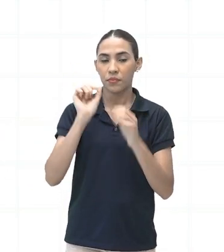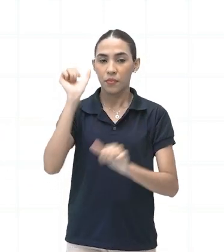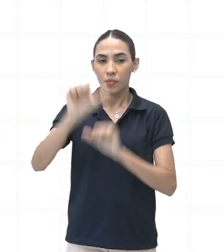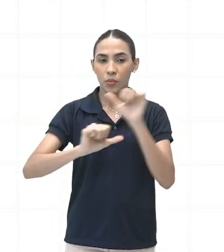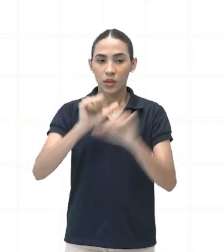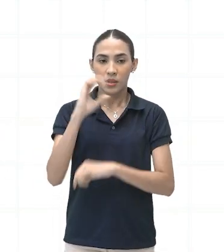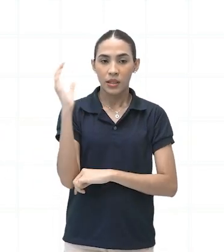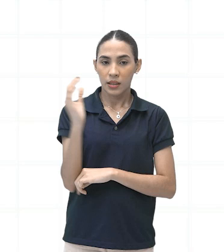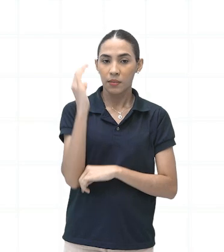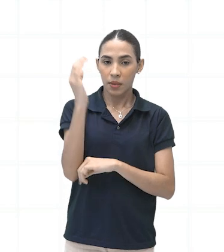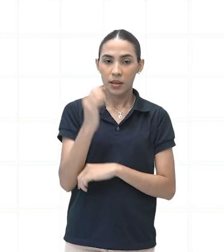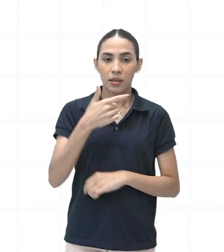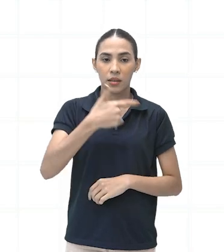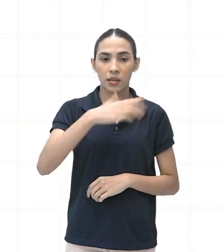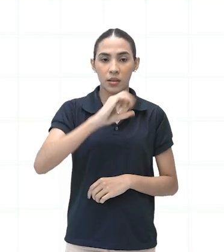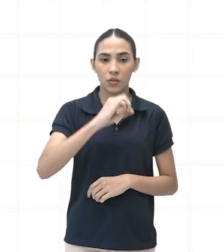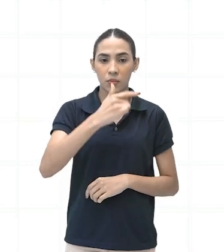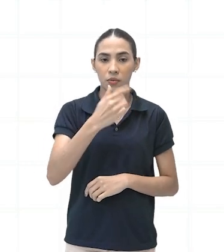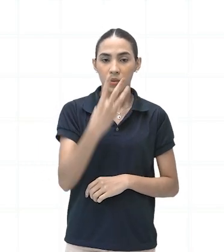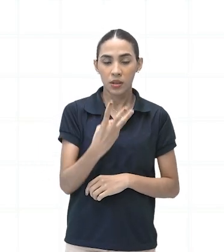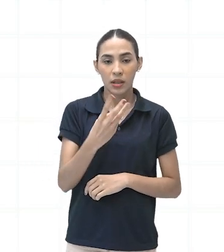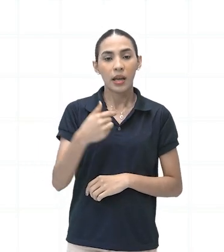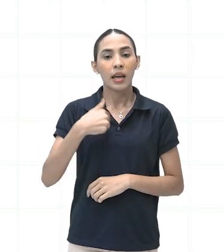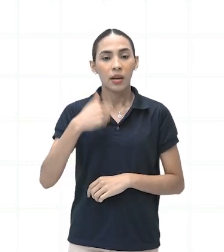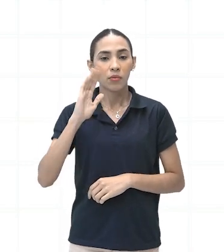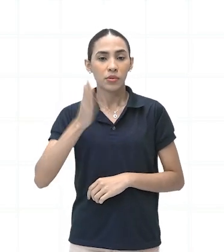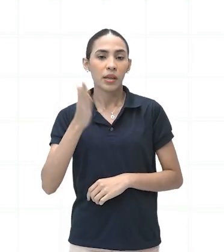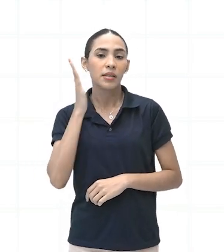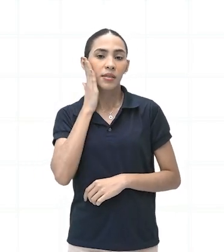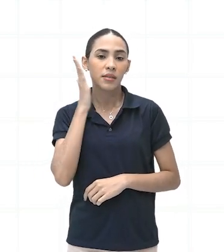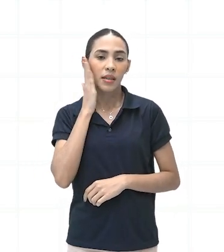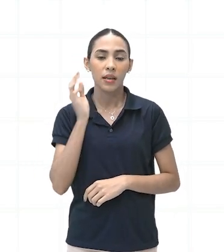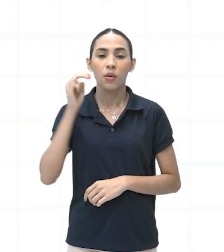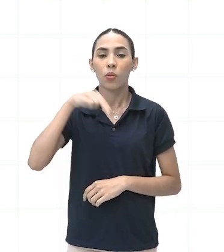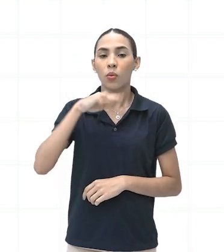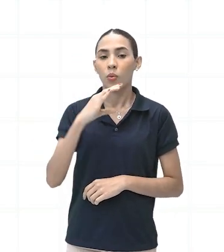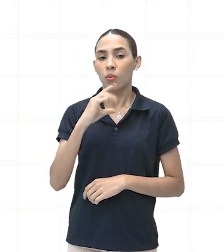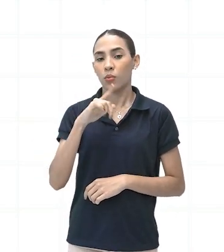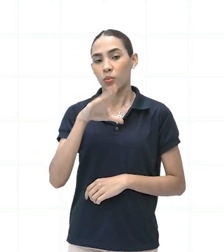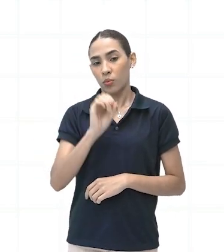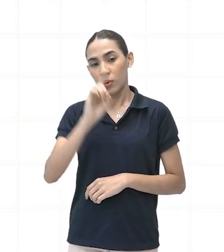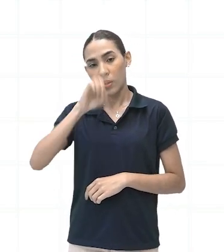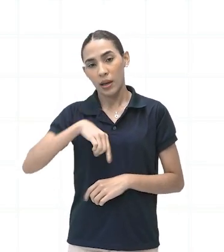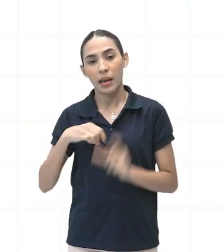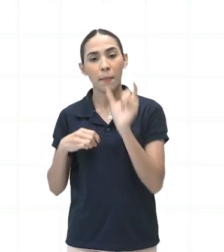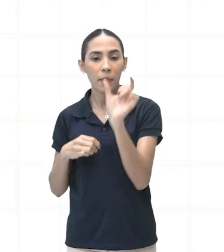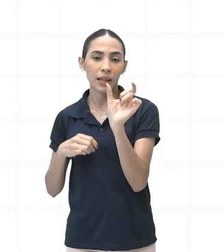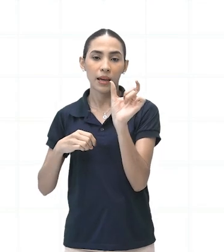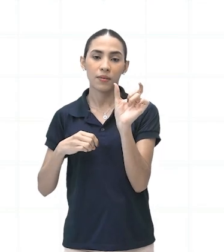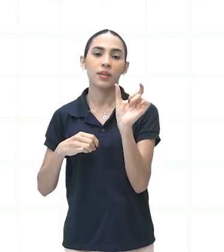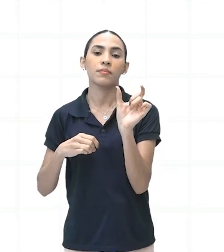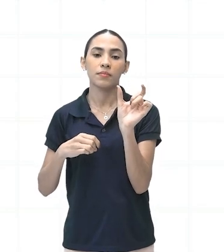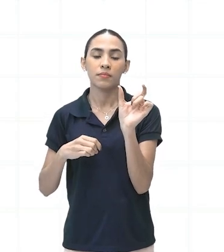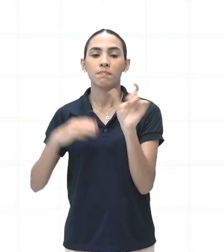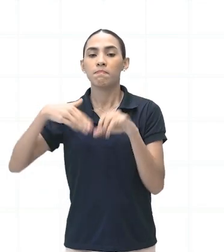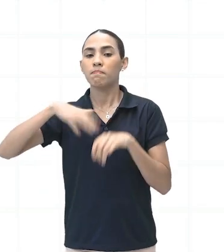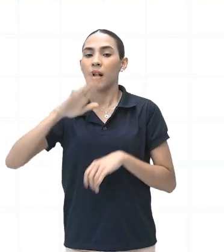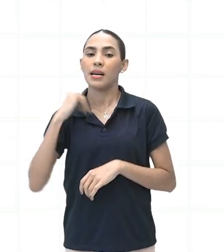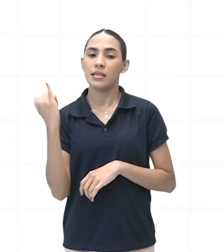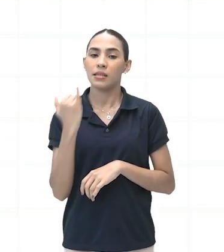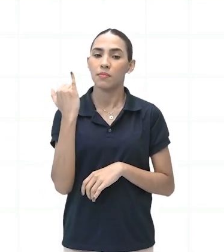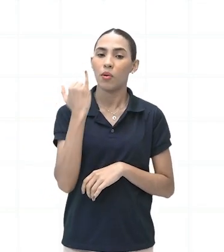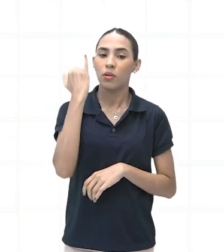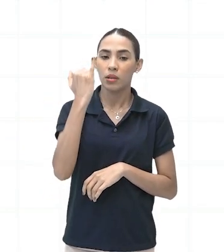Mudanças Climáticas de 2023, eu já sei que o núcleo é a palavra conferência, a palavra